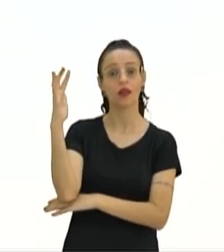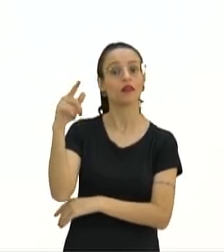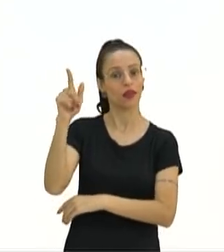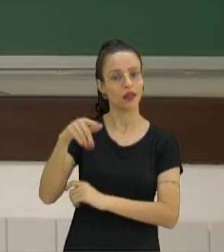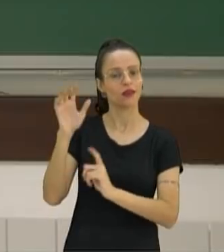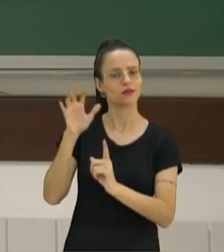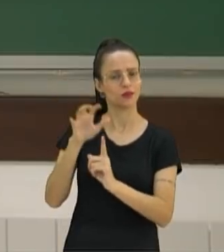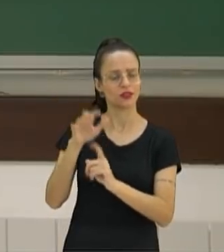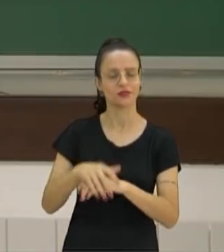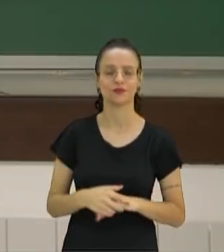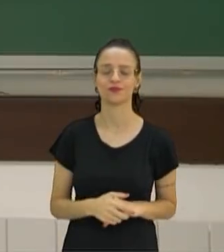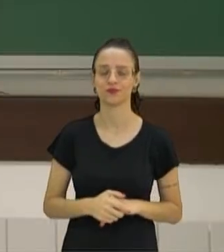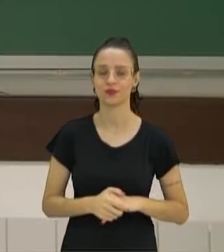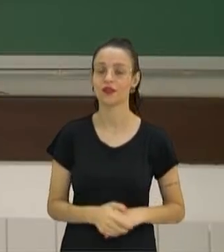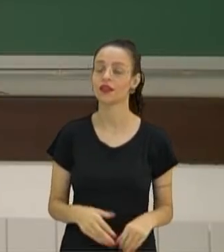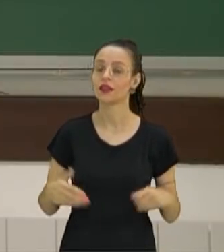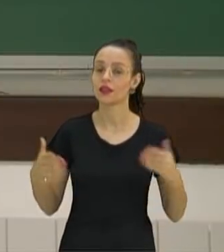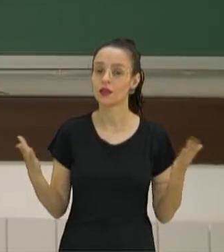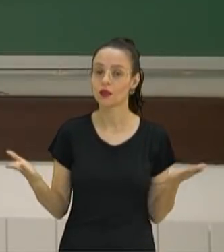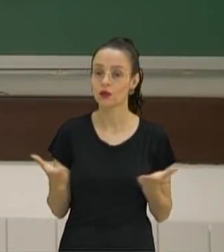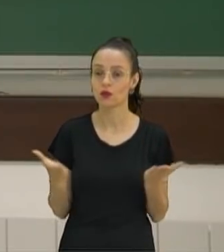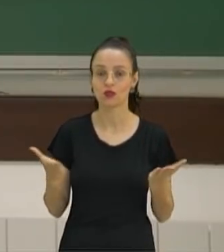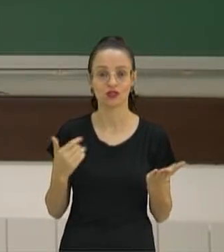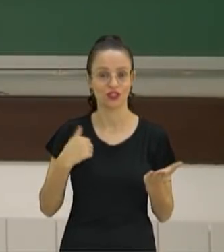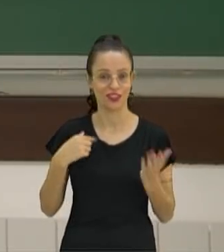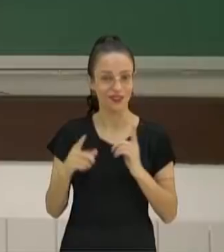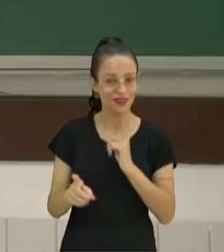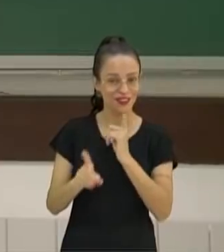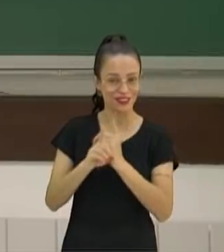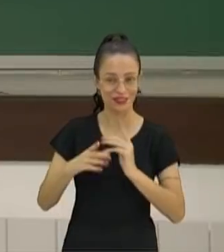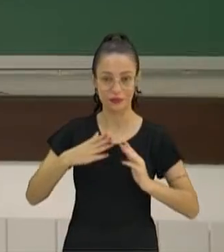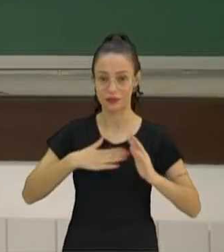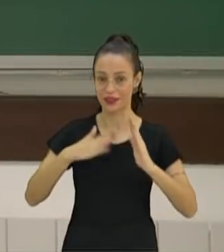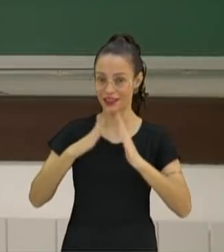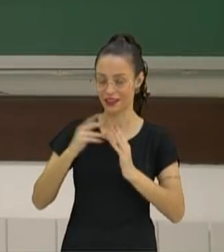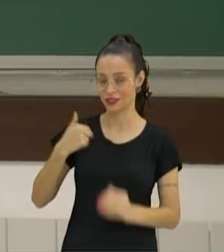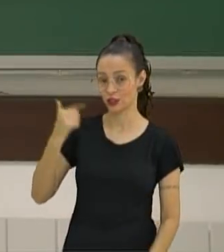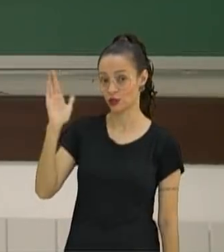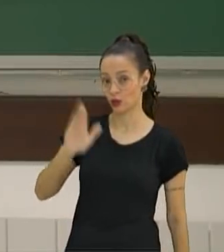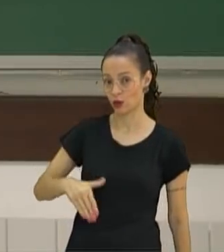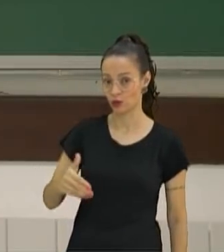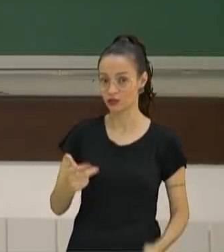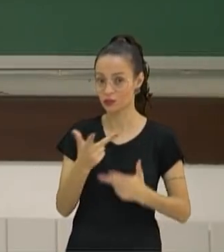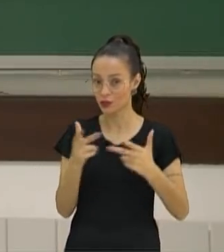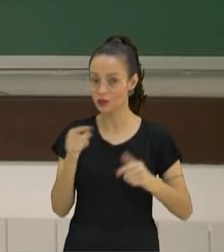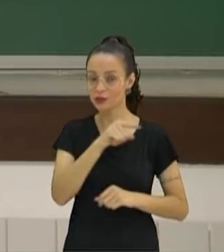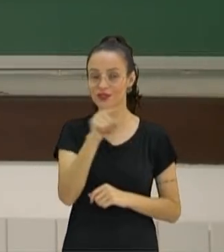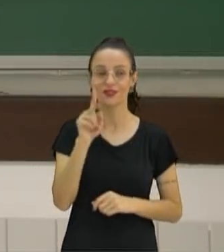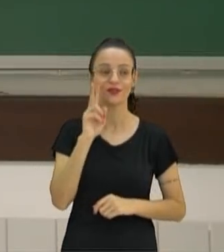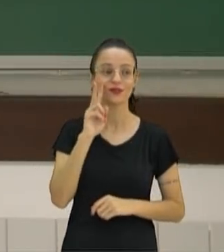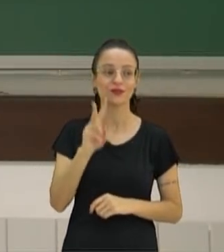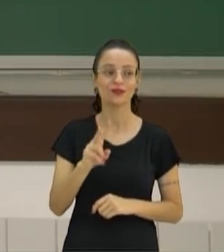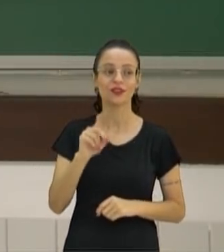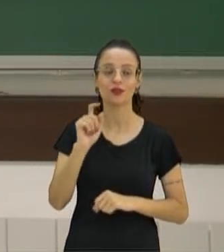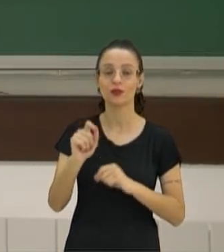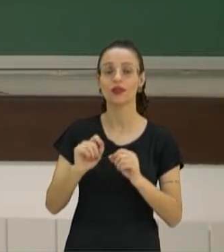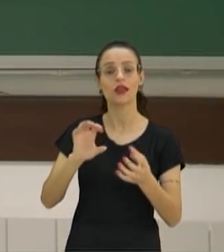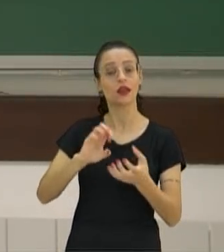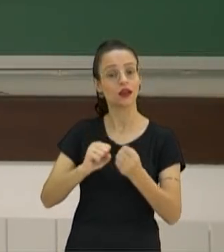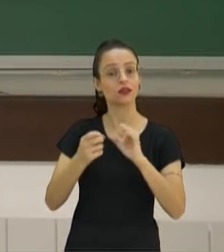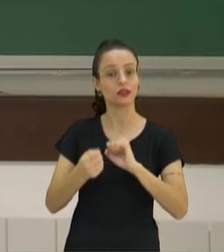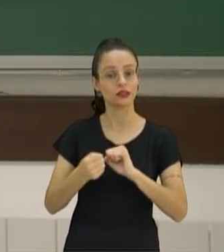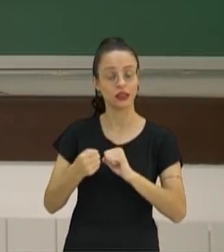inspiração. E hoje, então, eu achei lá na minha casa, né, e trouxe aqui para vocês verem, um artesanato